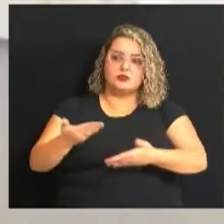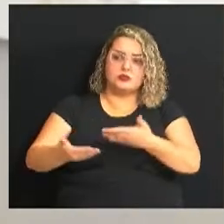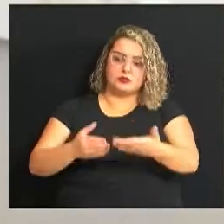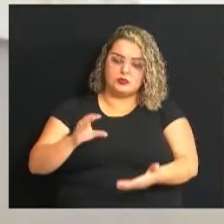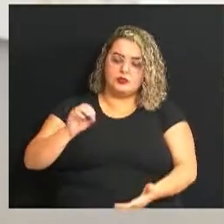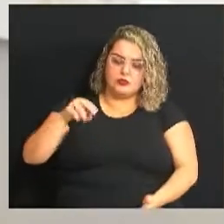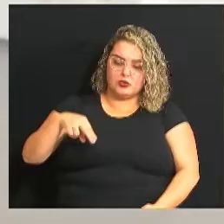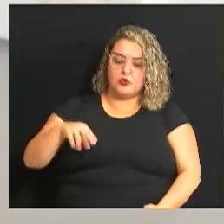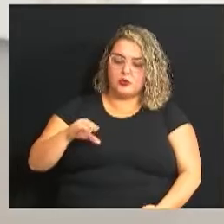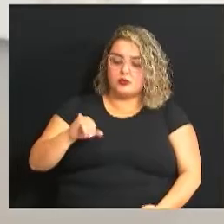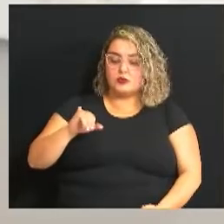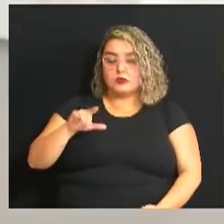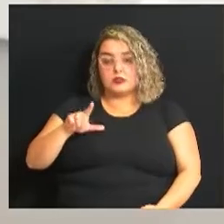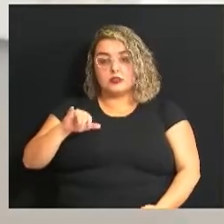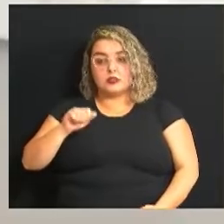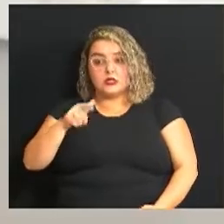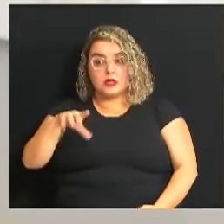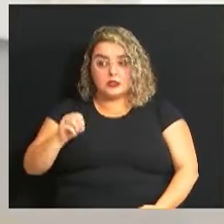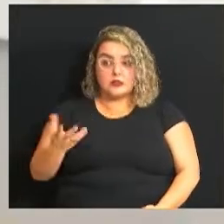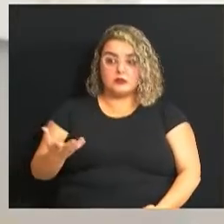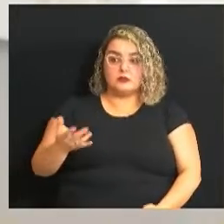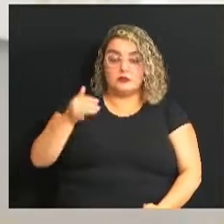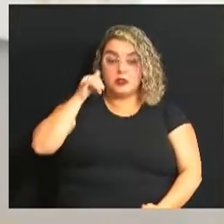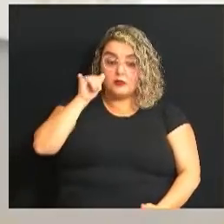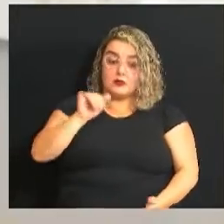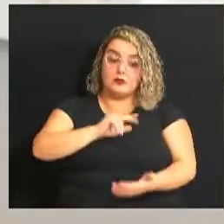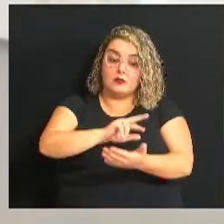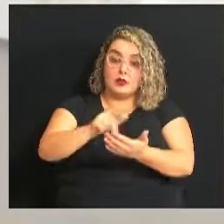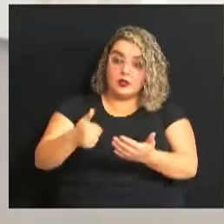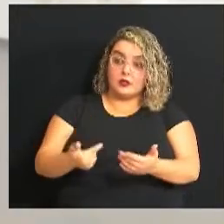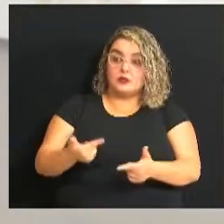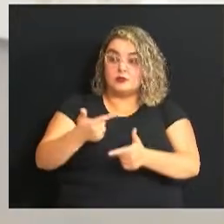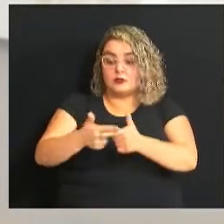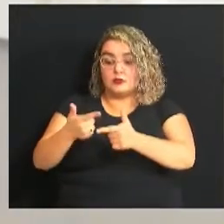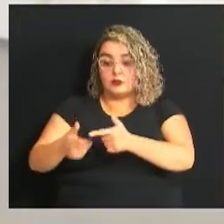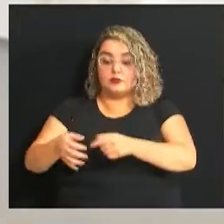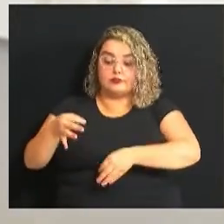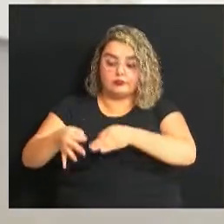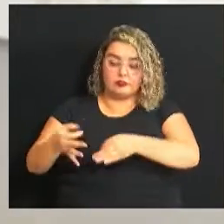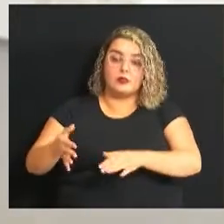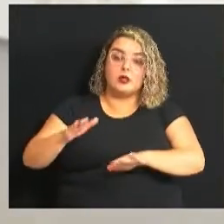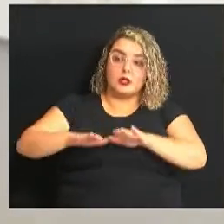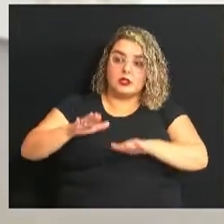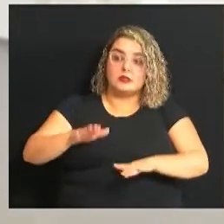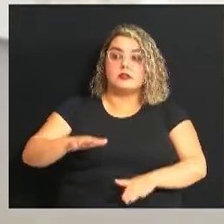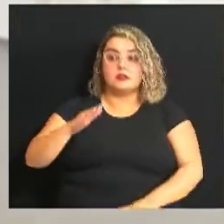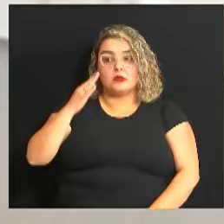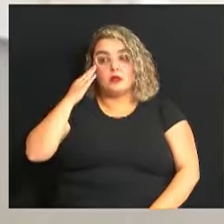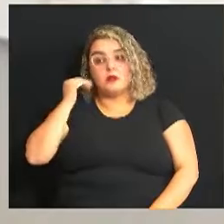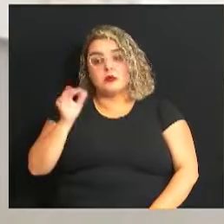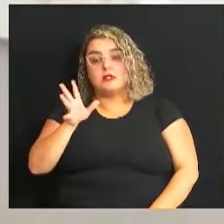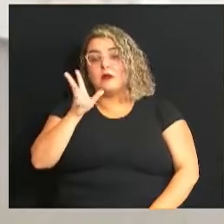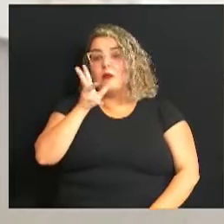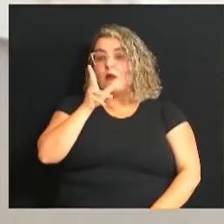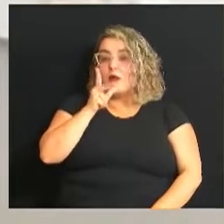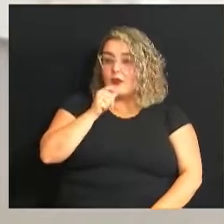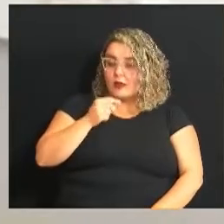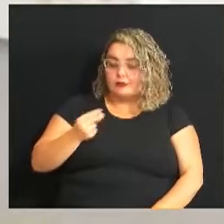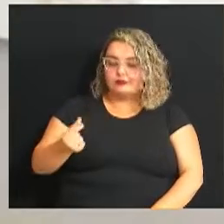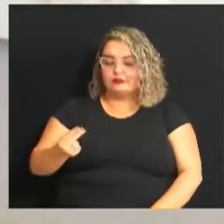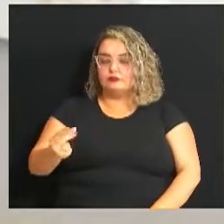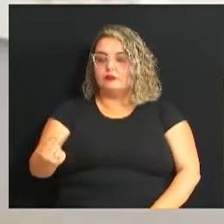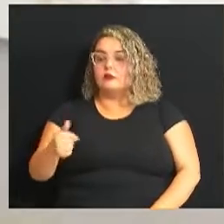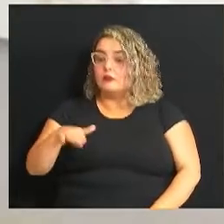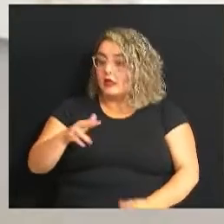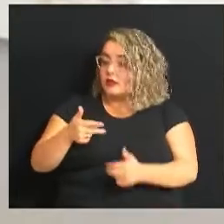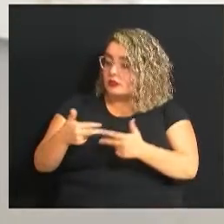é um caminho para a gente evitar, inclusive, muitas demandas no judiciário, que a gente sabe que às vezes demora muito tempo, né? Demanda muito tempo. Bom, mais alguma coisa sobre